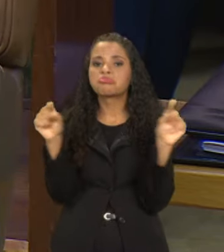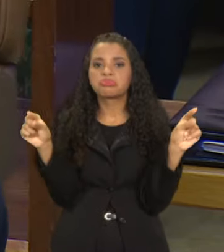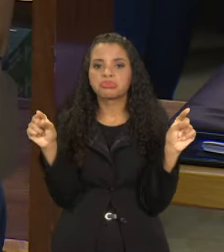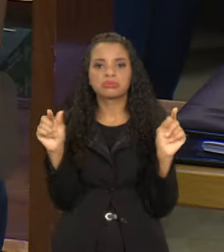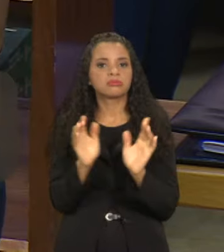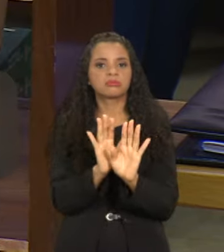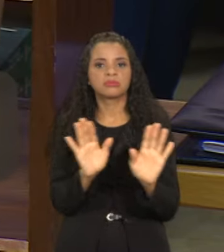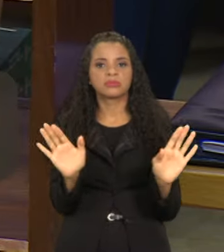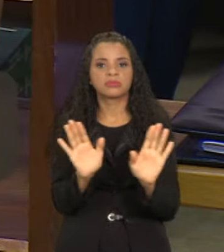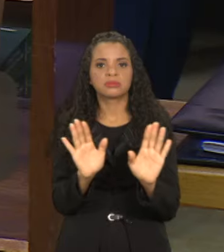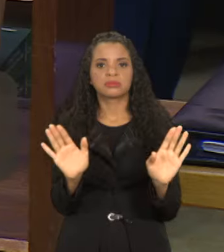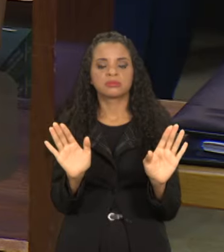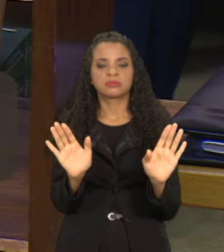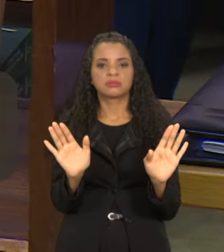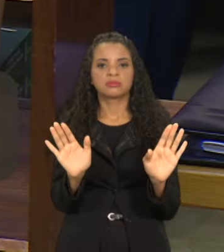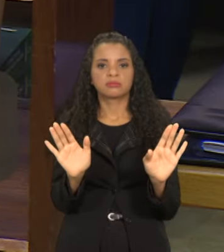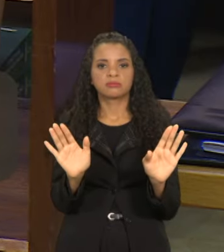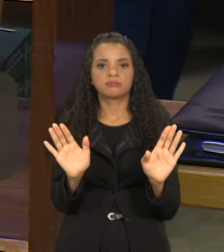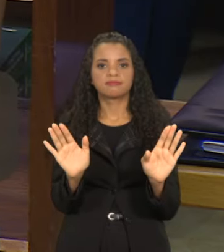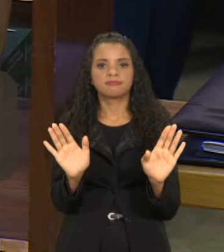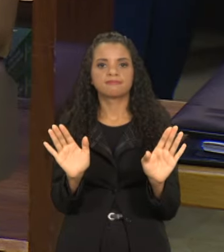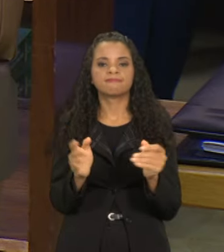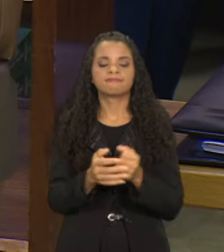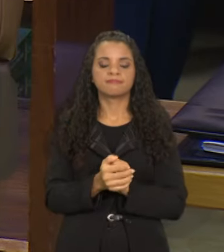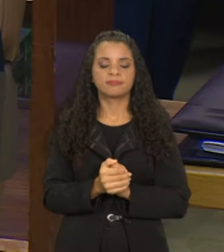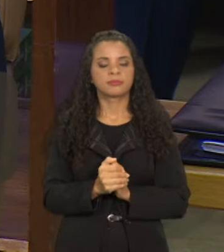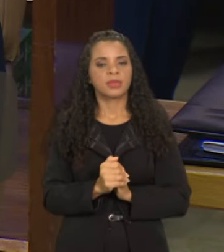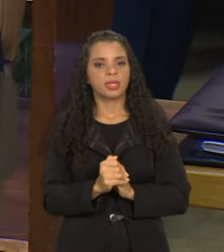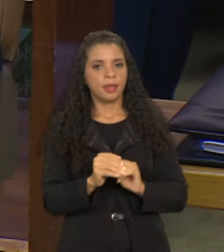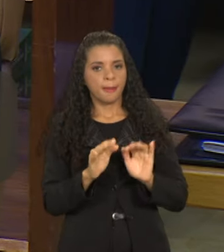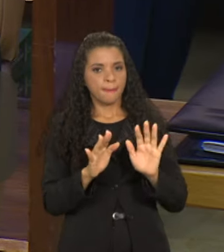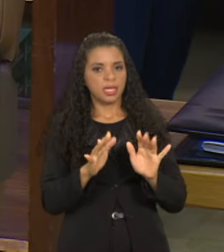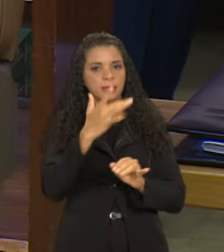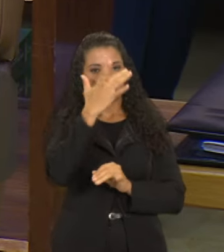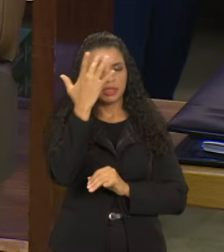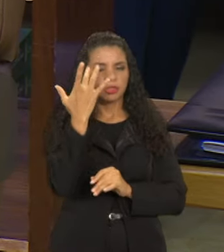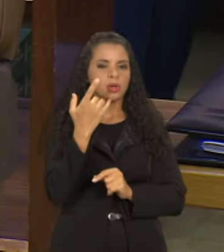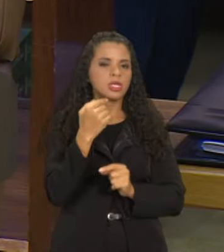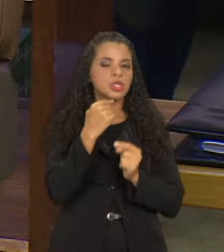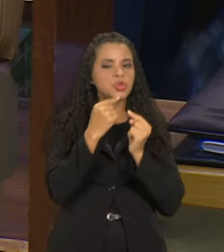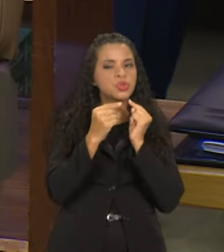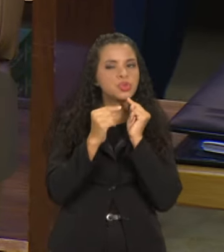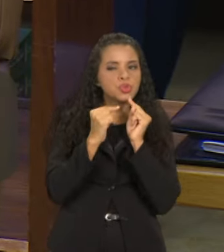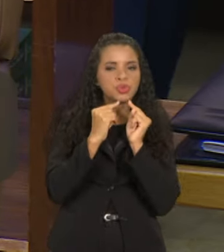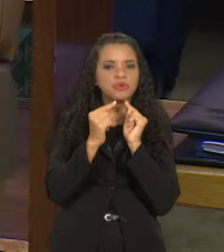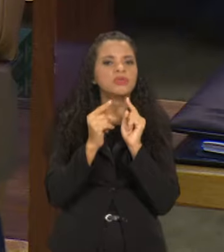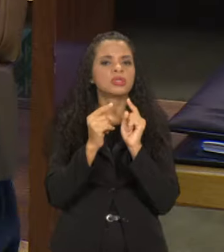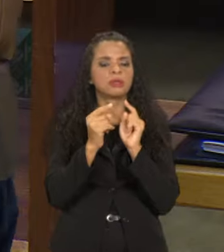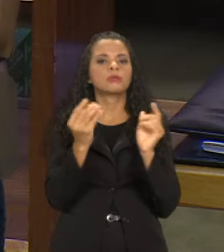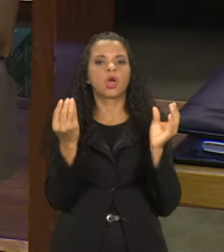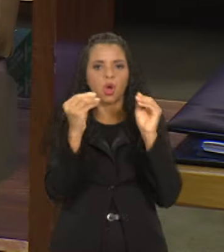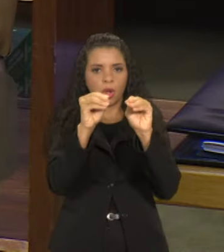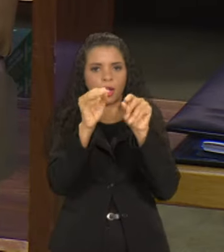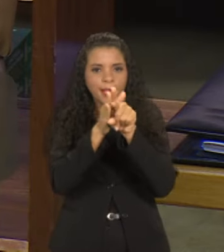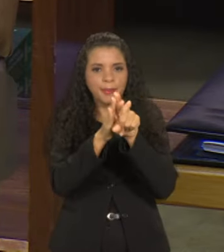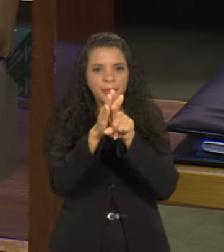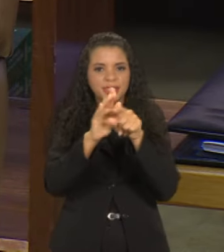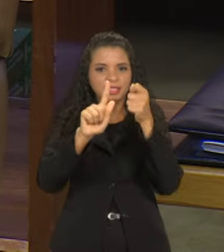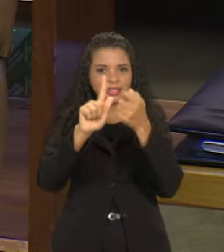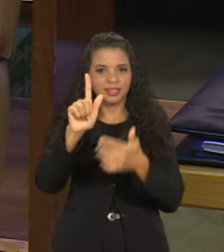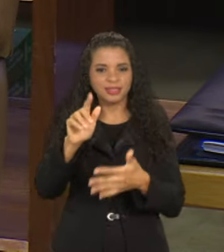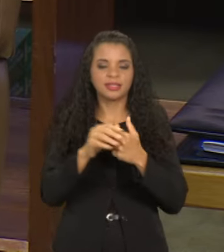nos buscadores de rede social. Agora, a pessoa que tem dúvida sobre a vacina, ela pesquisa. E aqueles que são